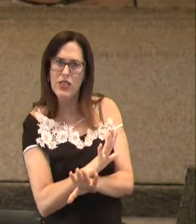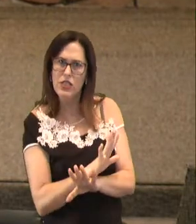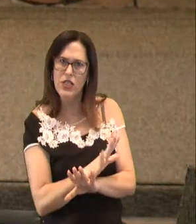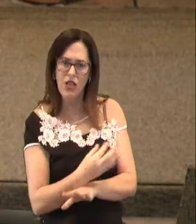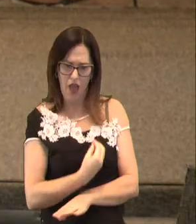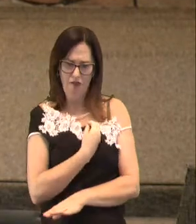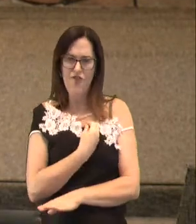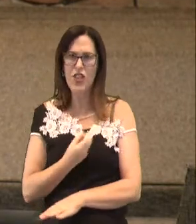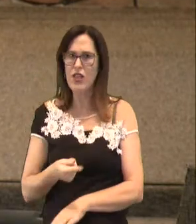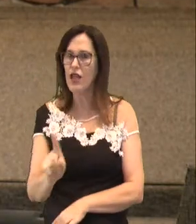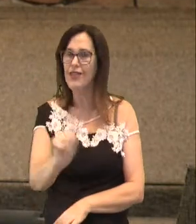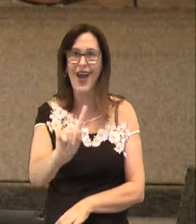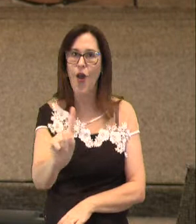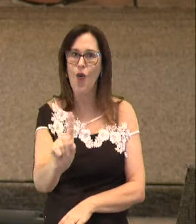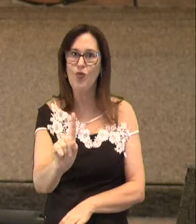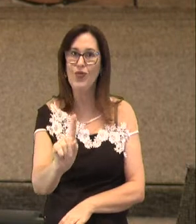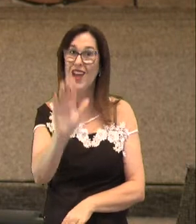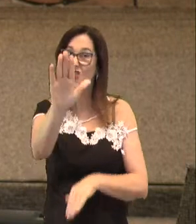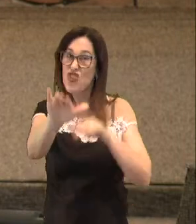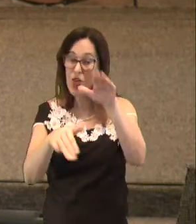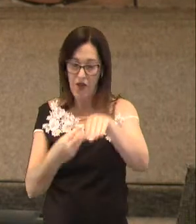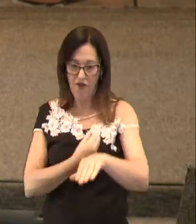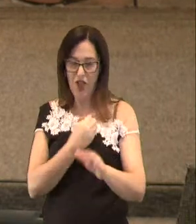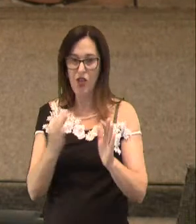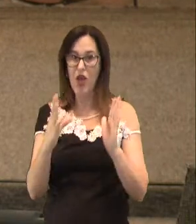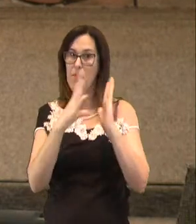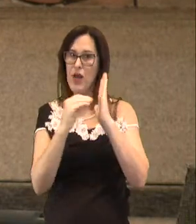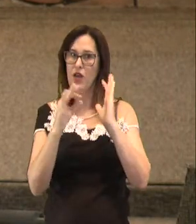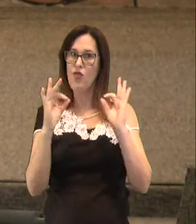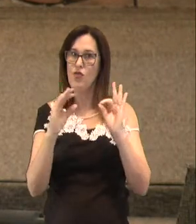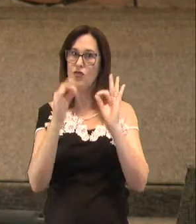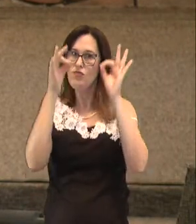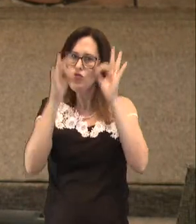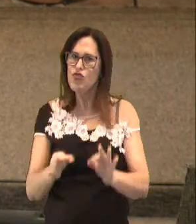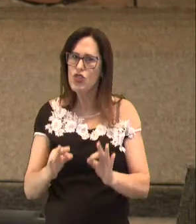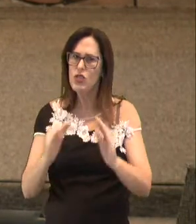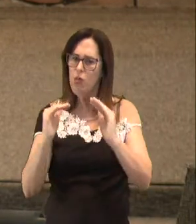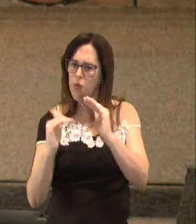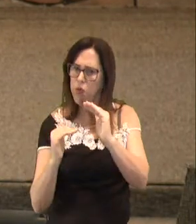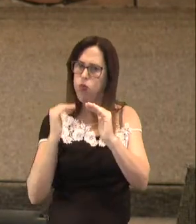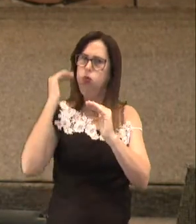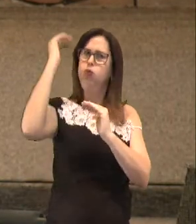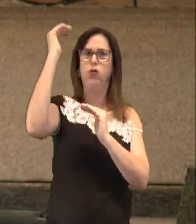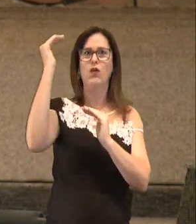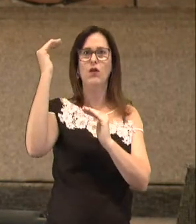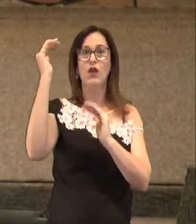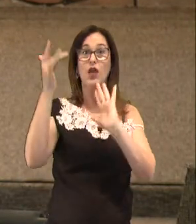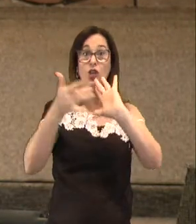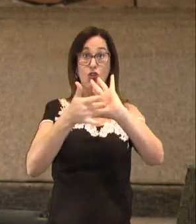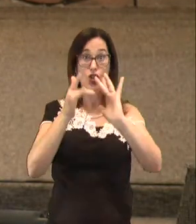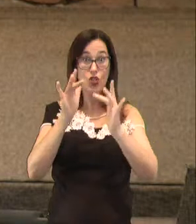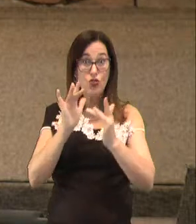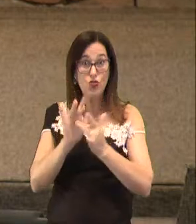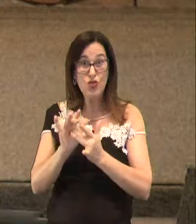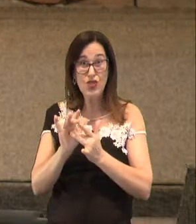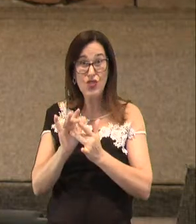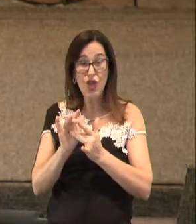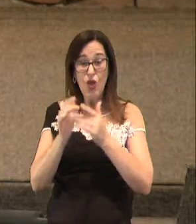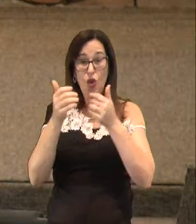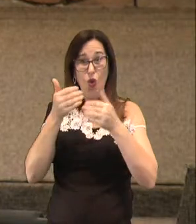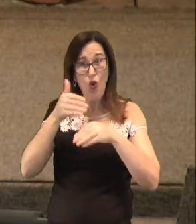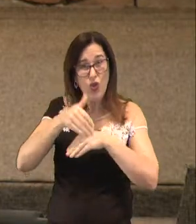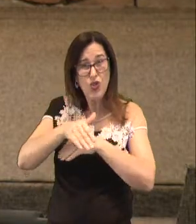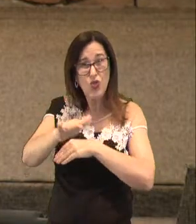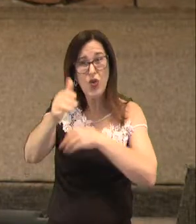eternidade. Somos chamados a viver um padrão de justiça muito mais alto do que isso. Jesus segue então falando com